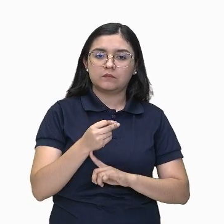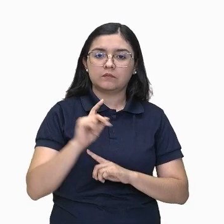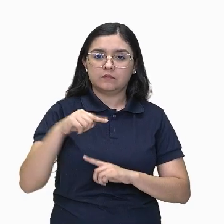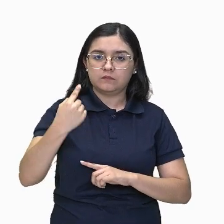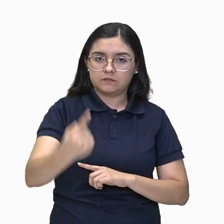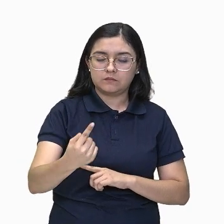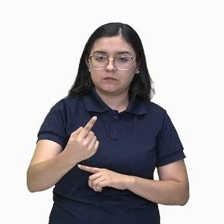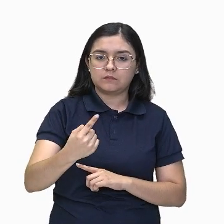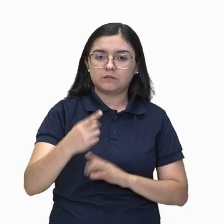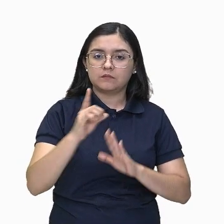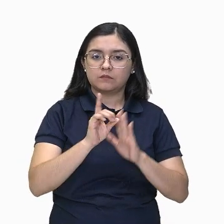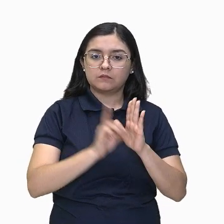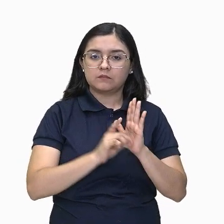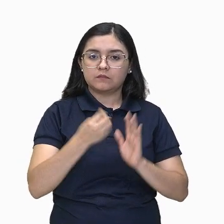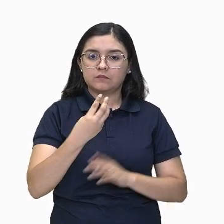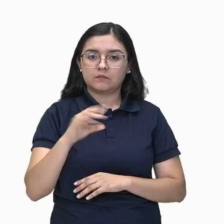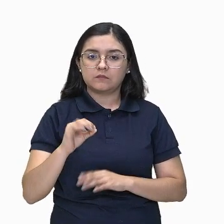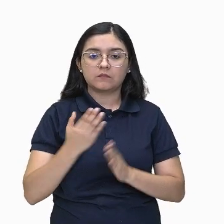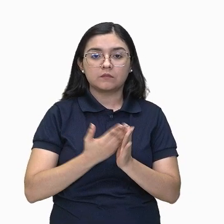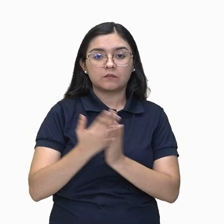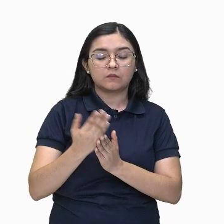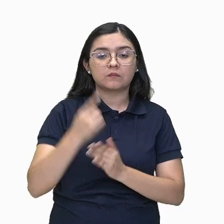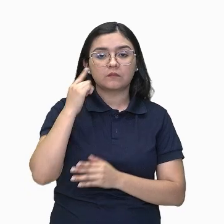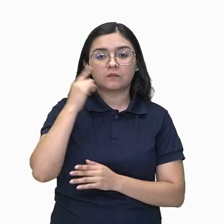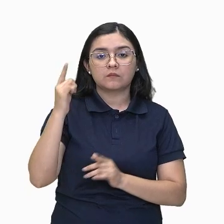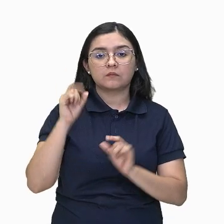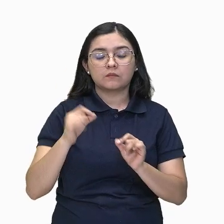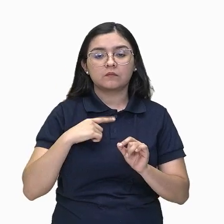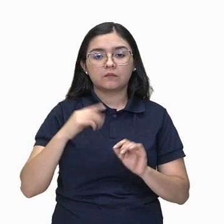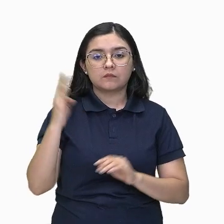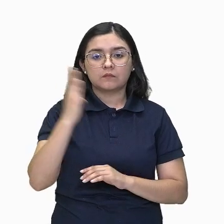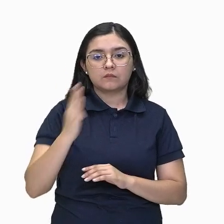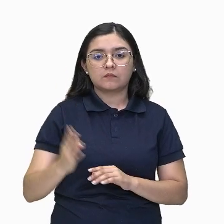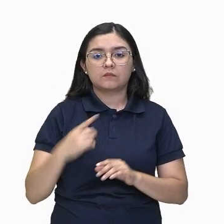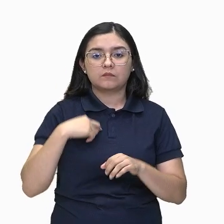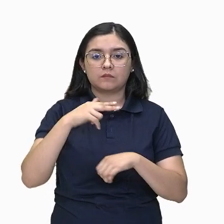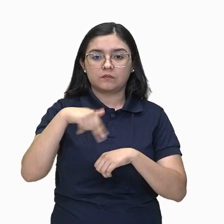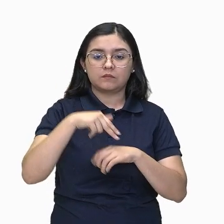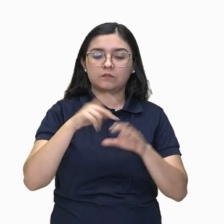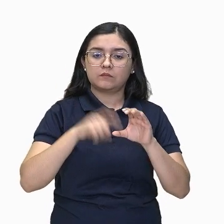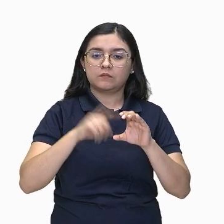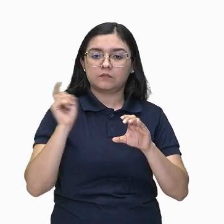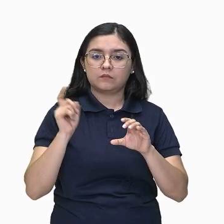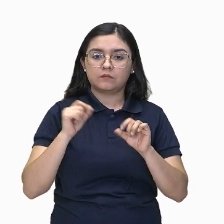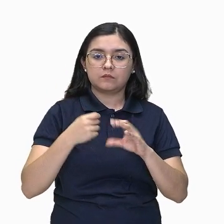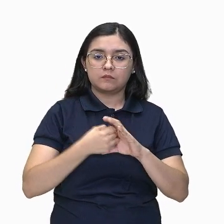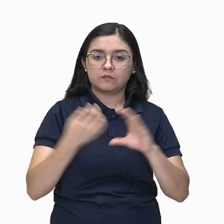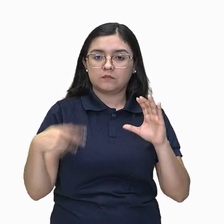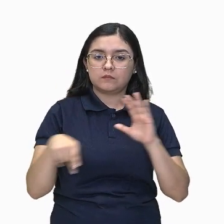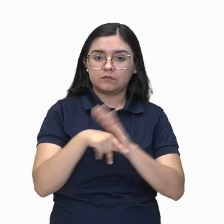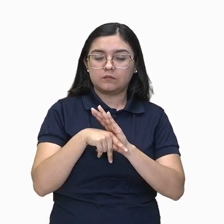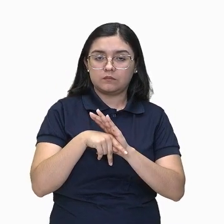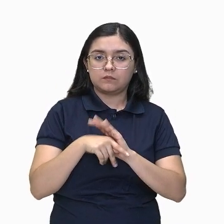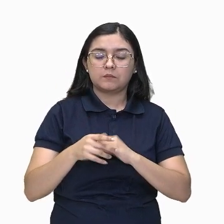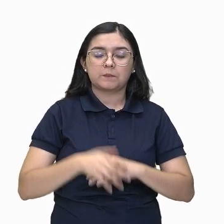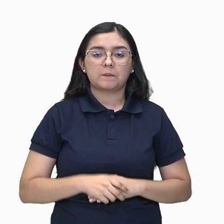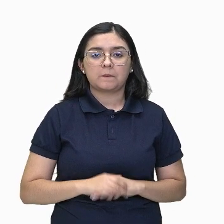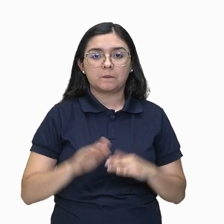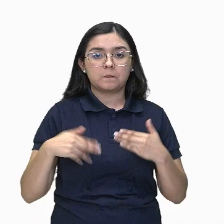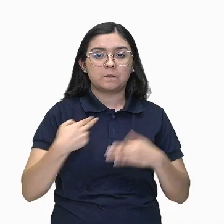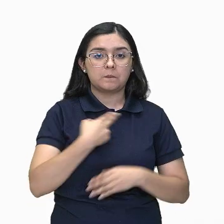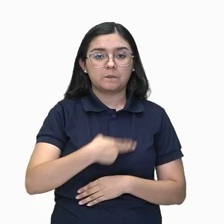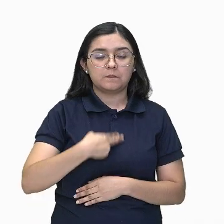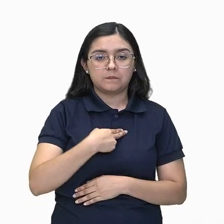pós-1822, a partir da década de 30, comecem a pensar o Brasil enquanto uma nação independente com suas características próprias. Então, o